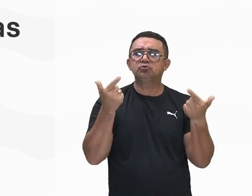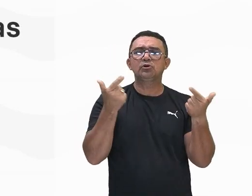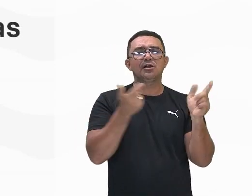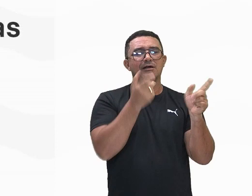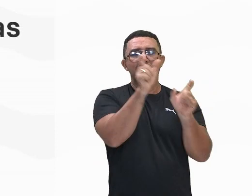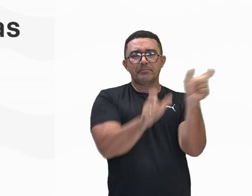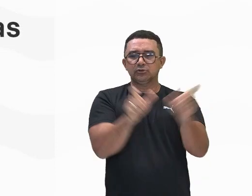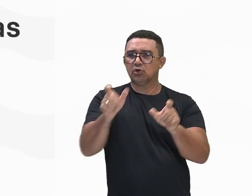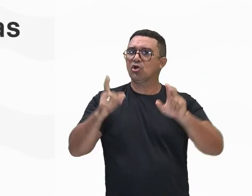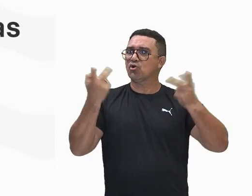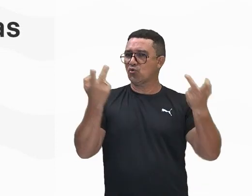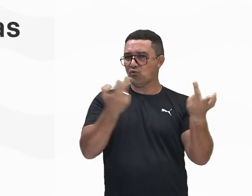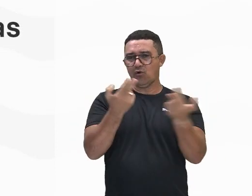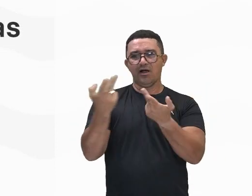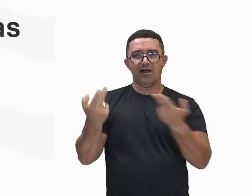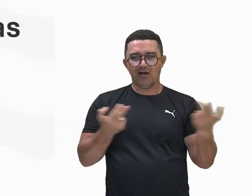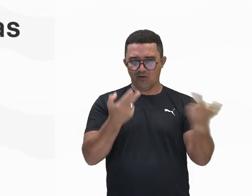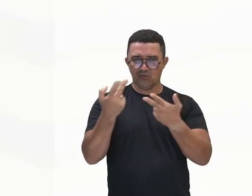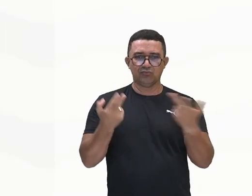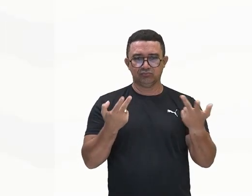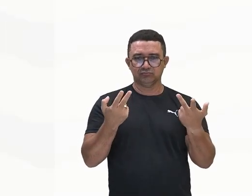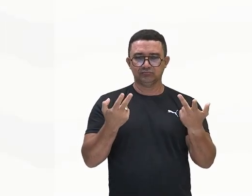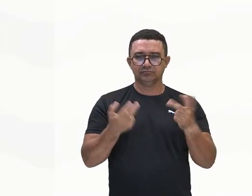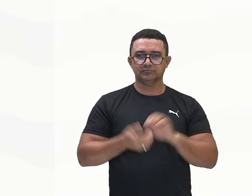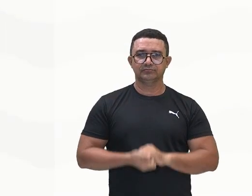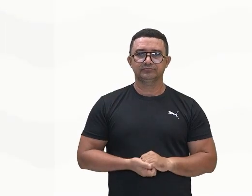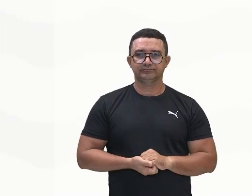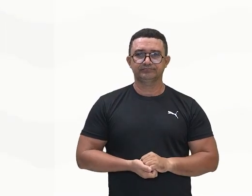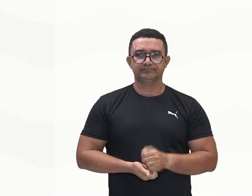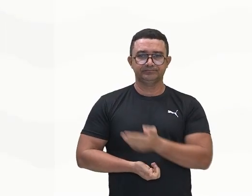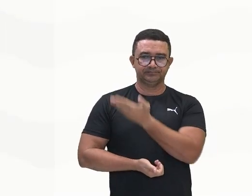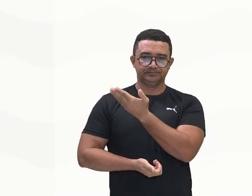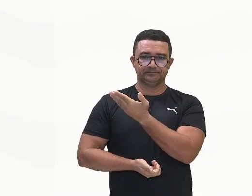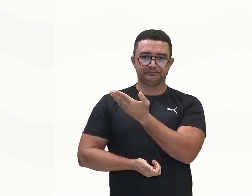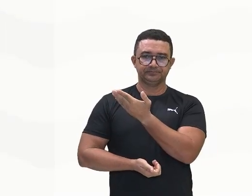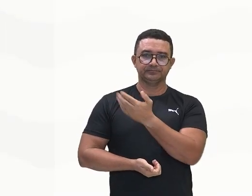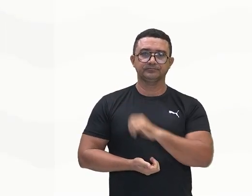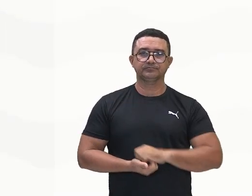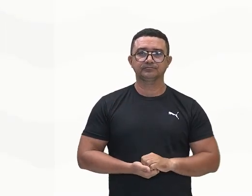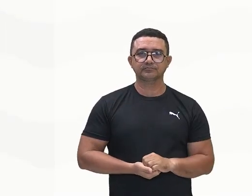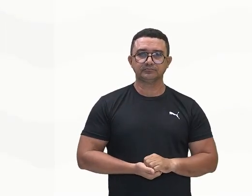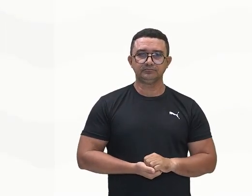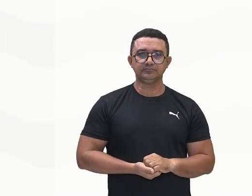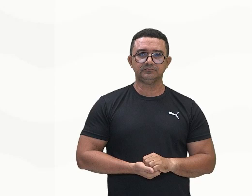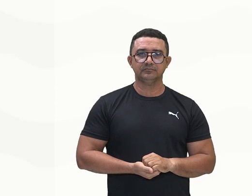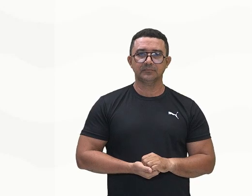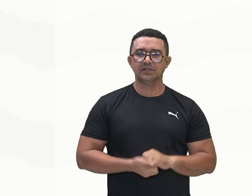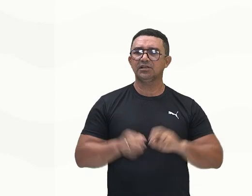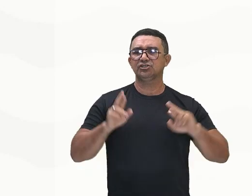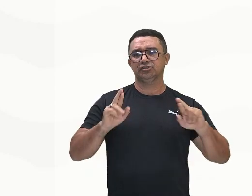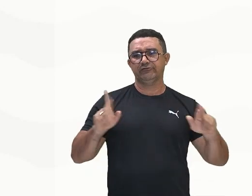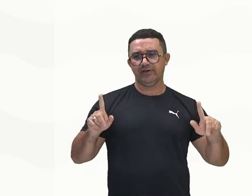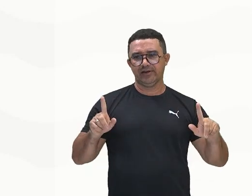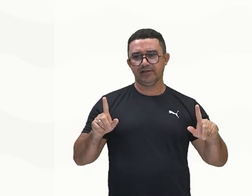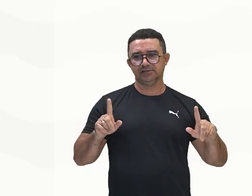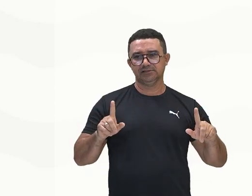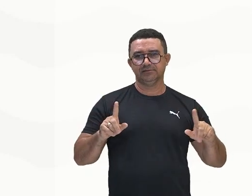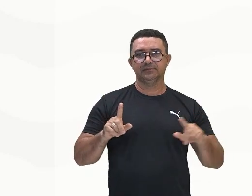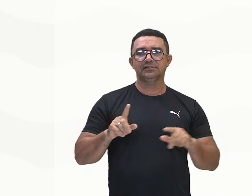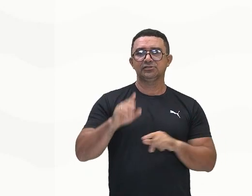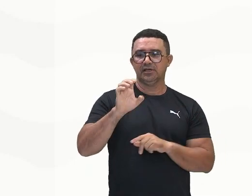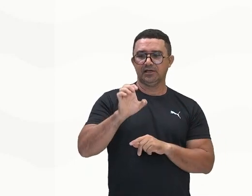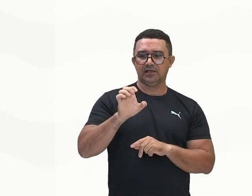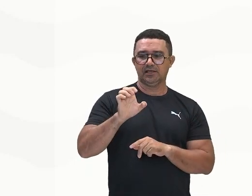suas circunstâncias. Olha só a imagem que o professor traz aqui para vocês, mostrando a diferença de